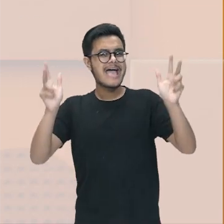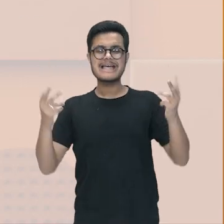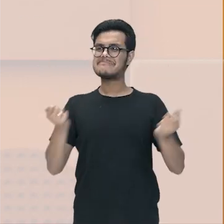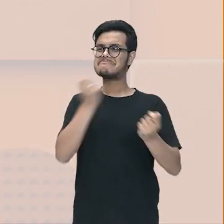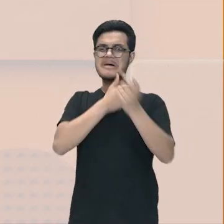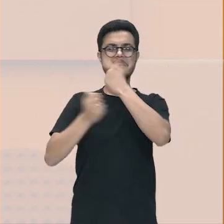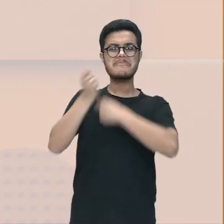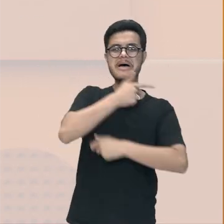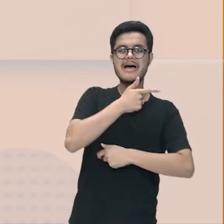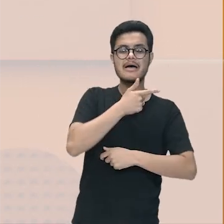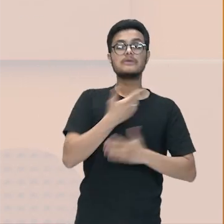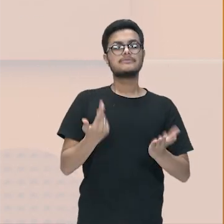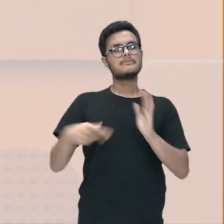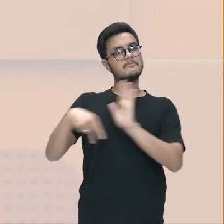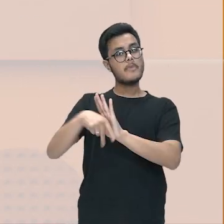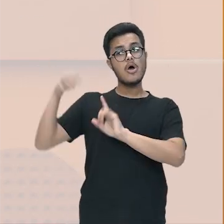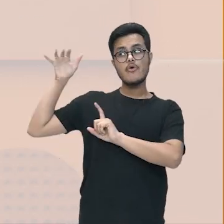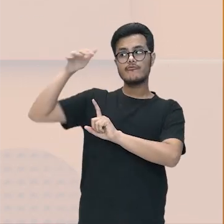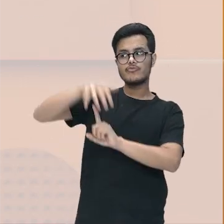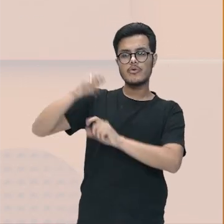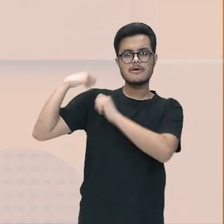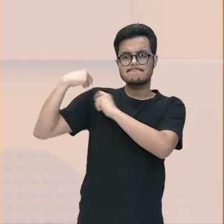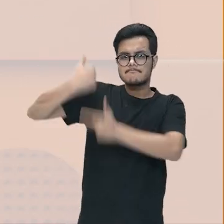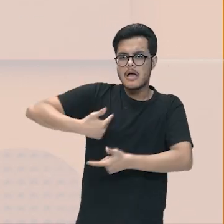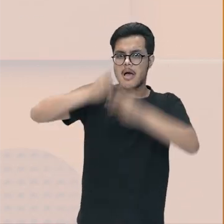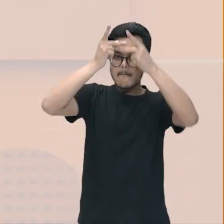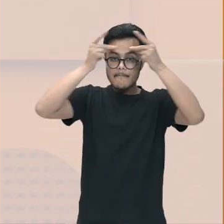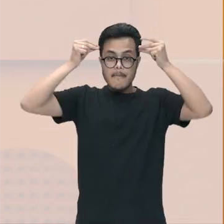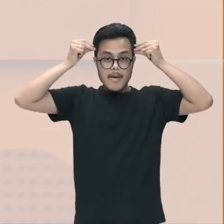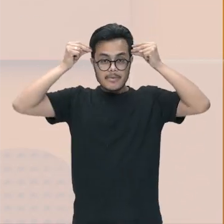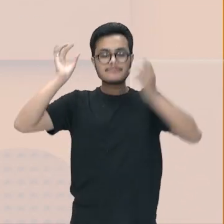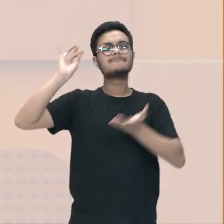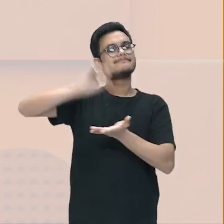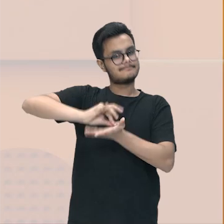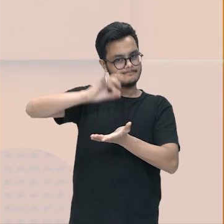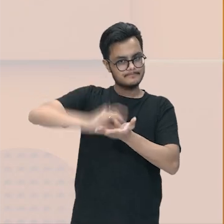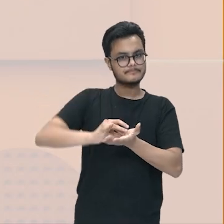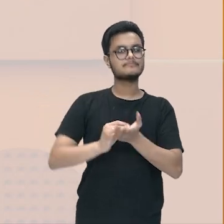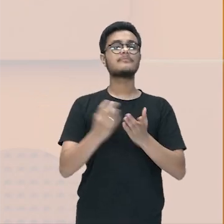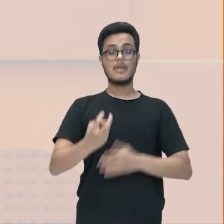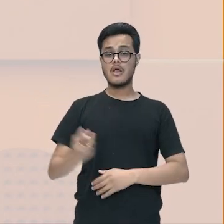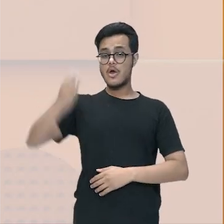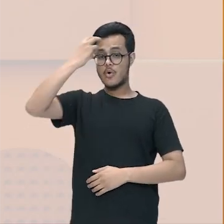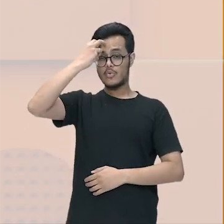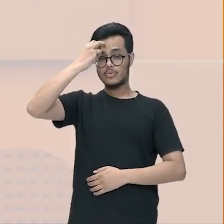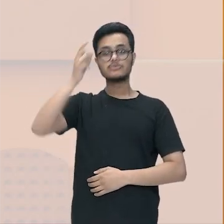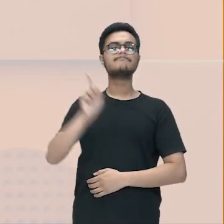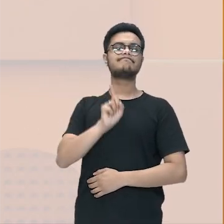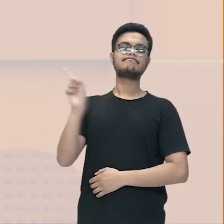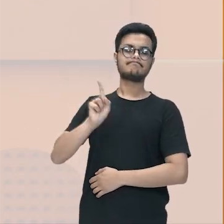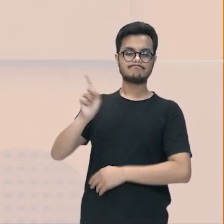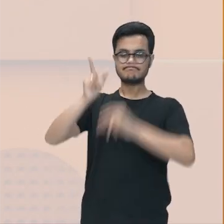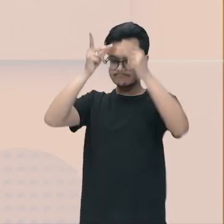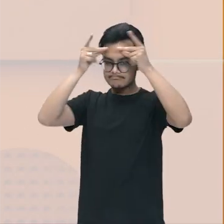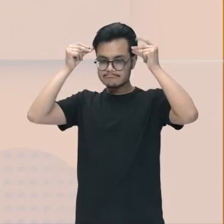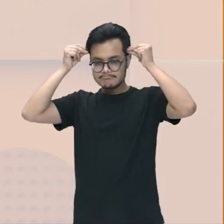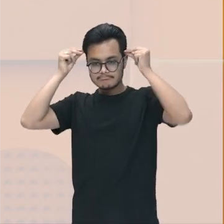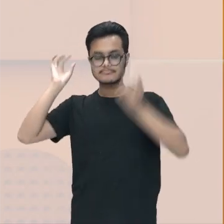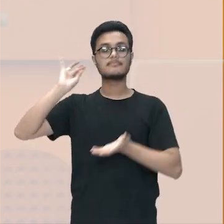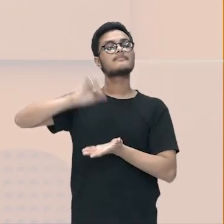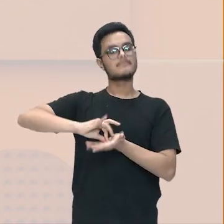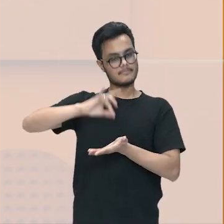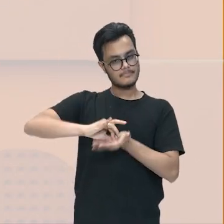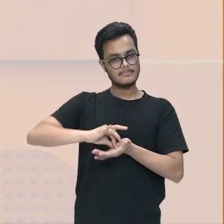ria. Isso tudo é o que também, né? Legado deixado, então, aí por esses gregos, por essa